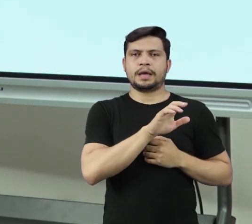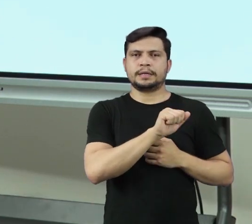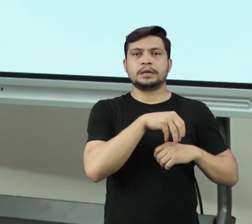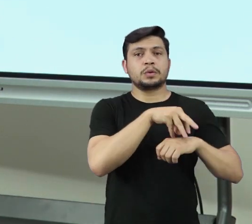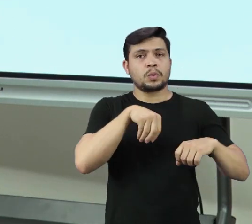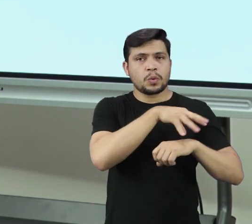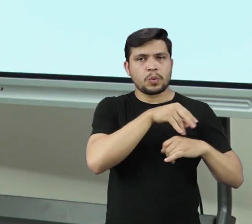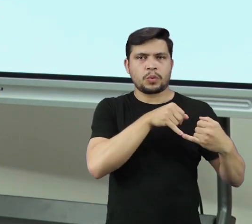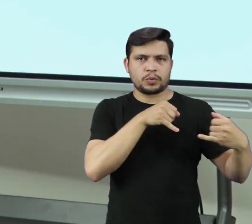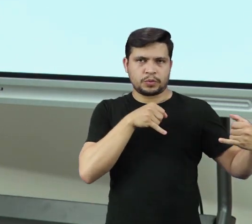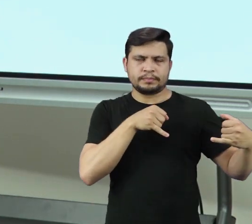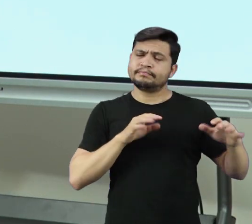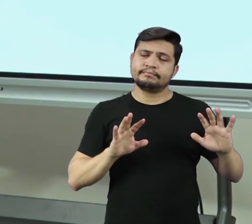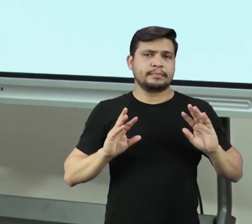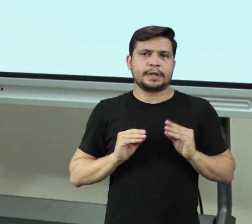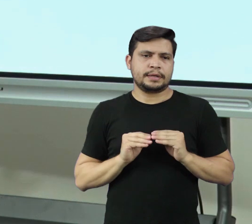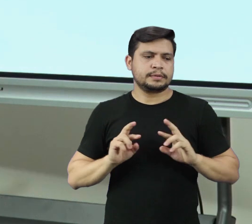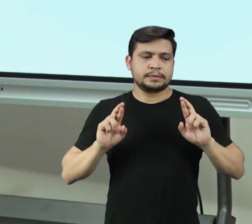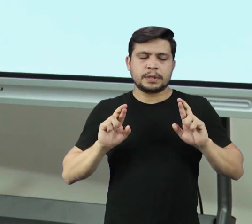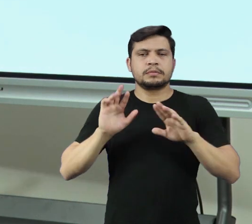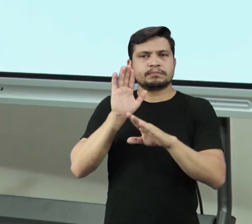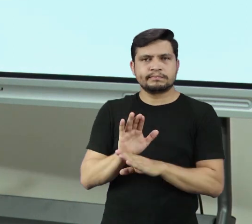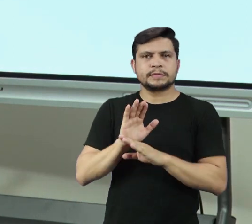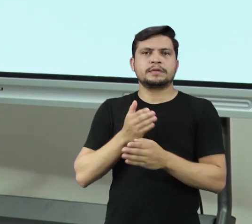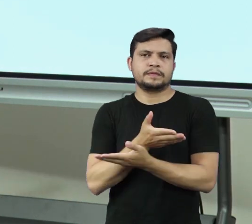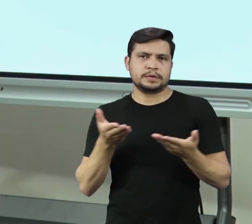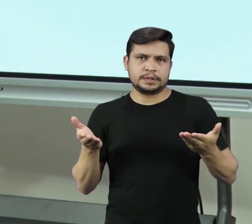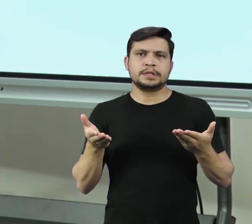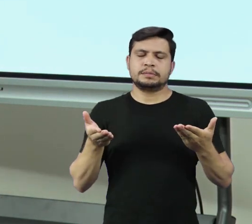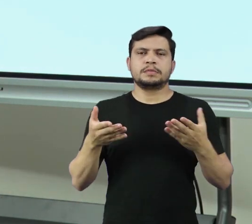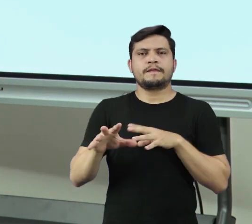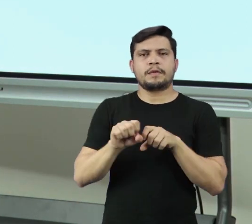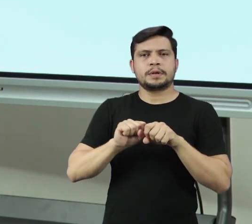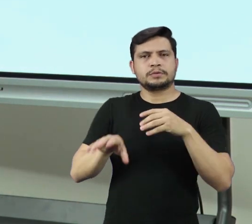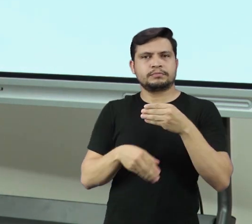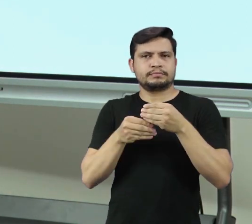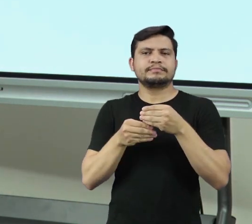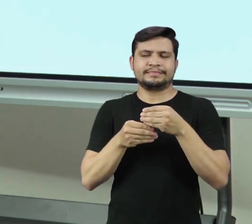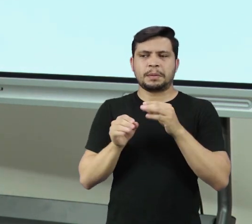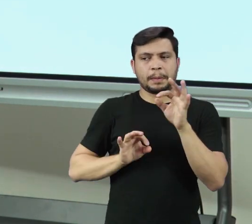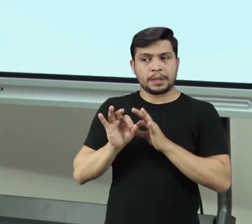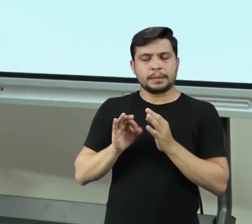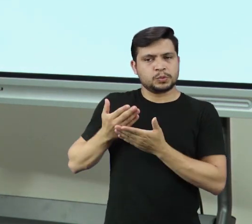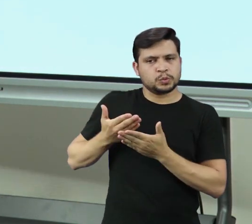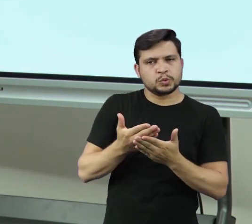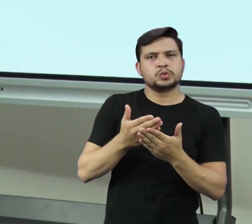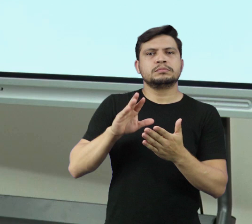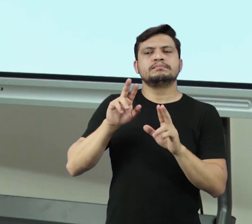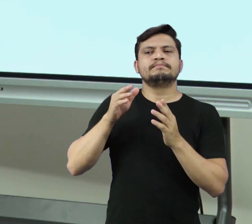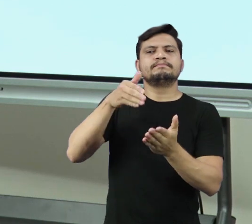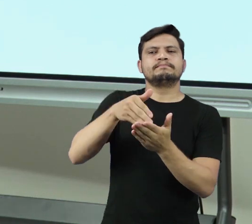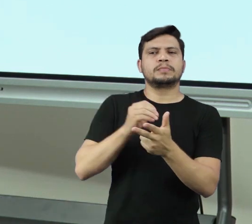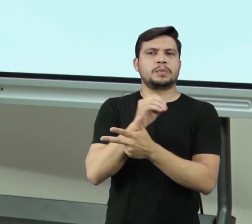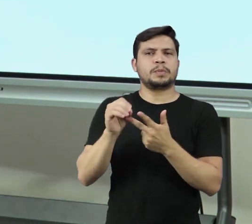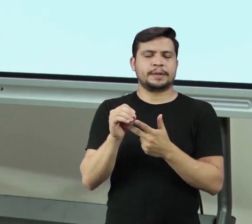isso. Eu espero que eu tenha contribuído com a formação complementar de vocês, né, para preparamento de vocês no caso do